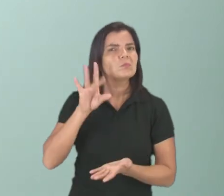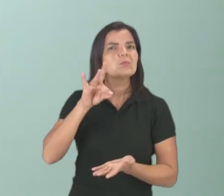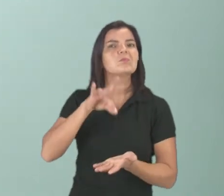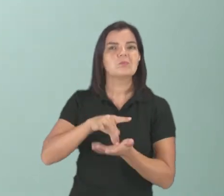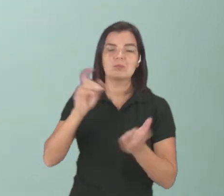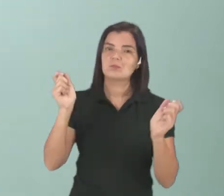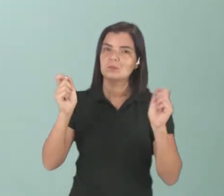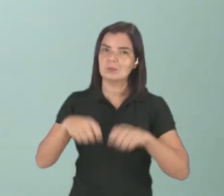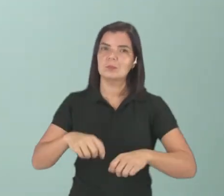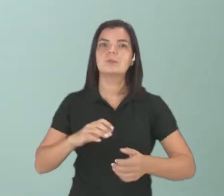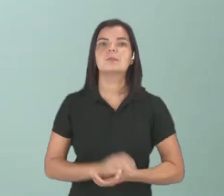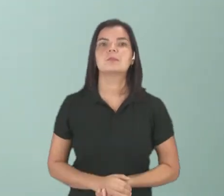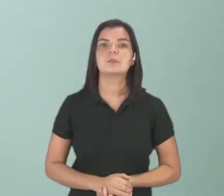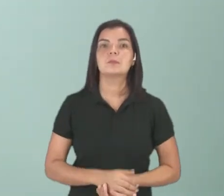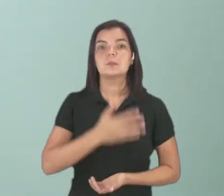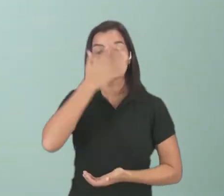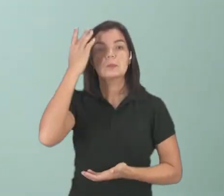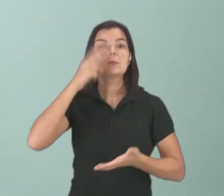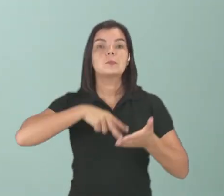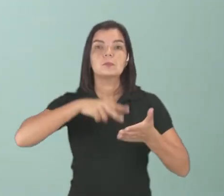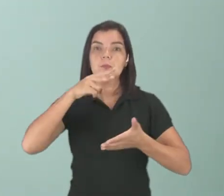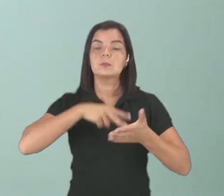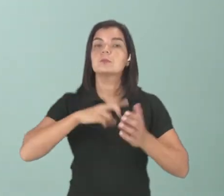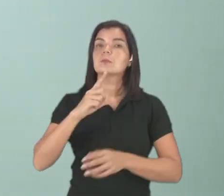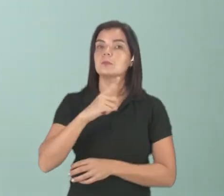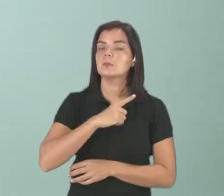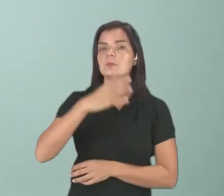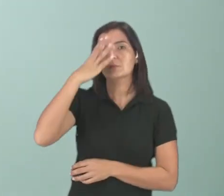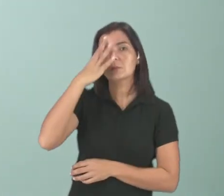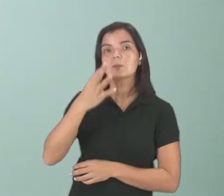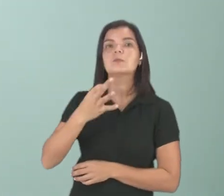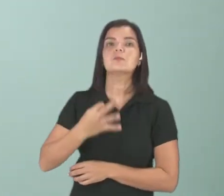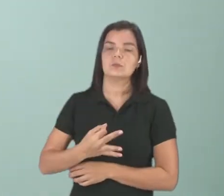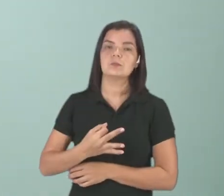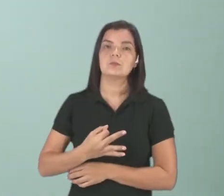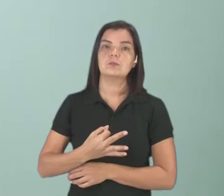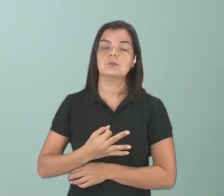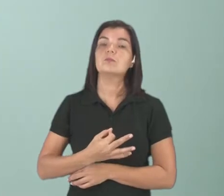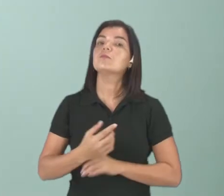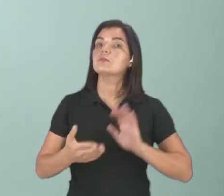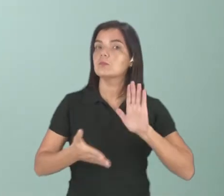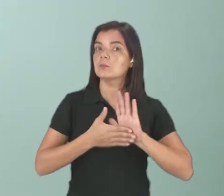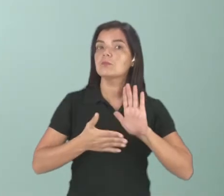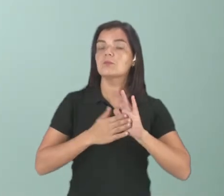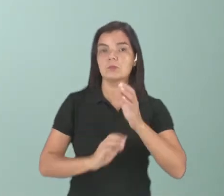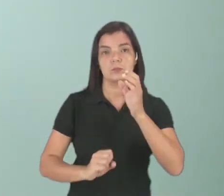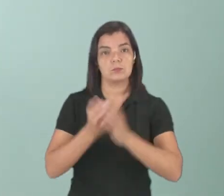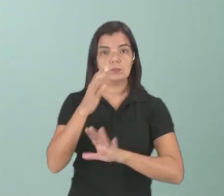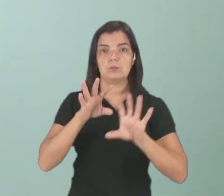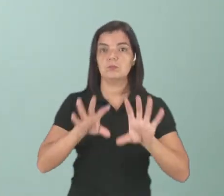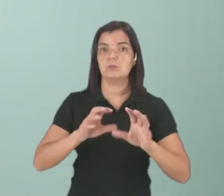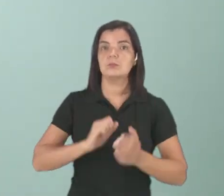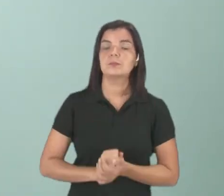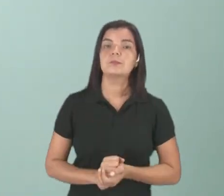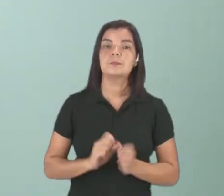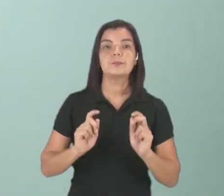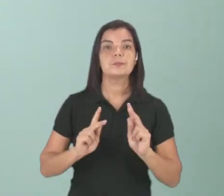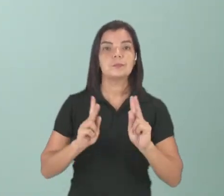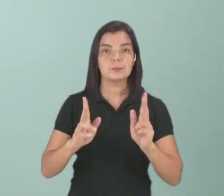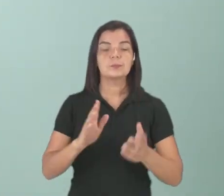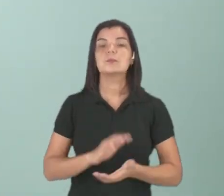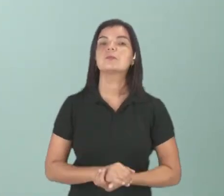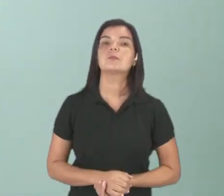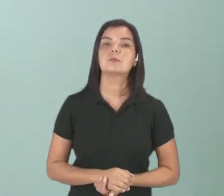verídica possível, para que o leitor tenha a certeza de que esse fato ocorreu dessa forma, ok?